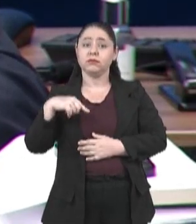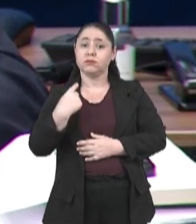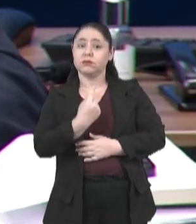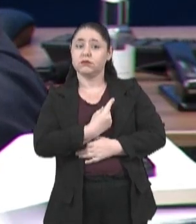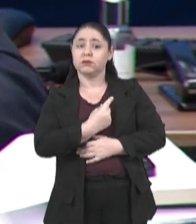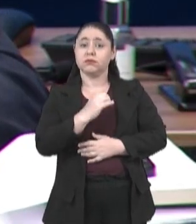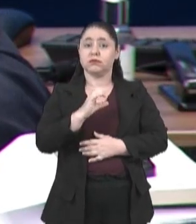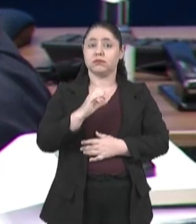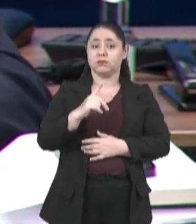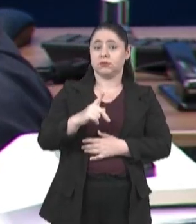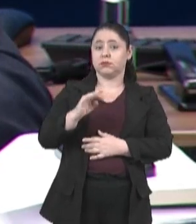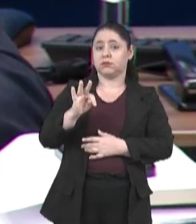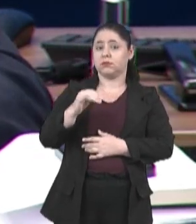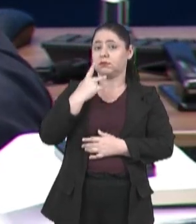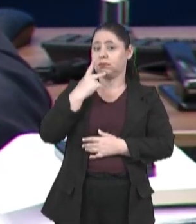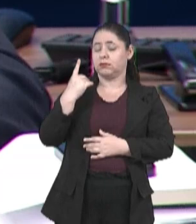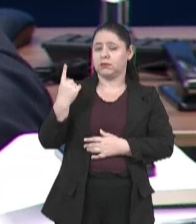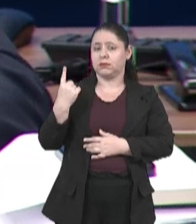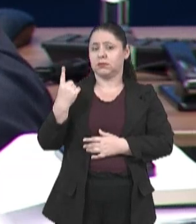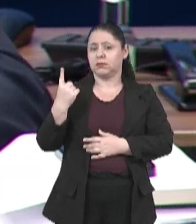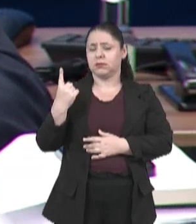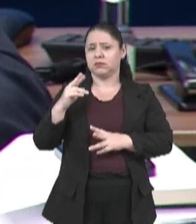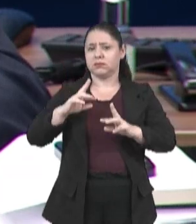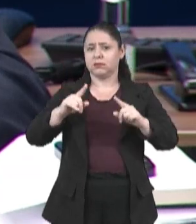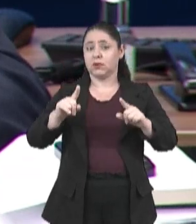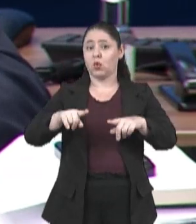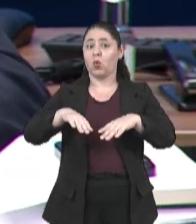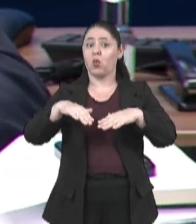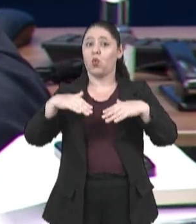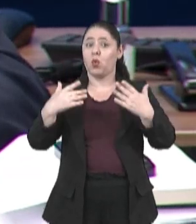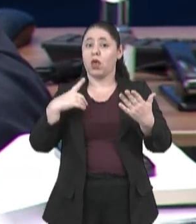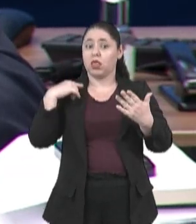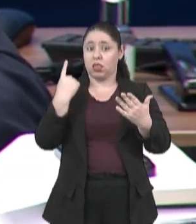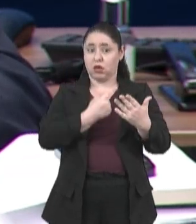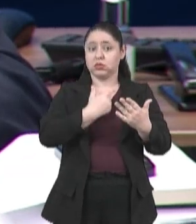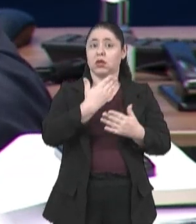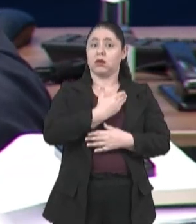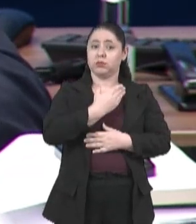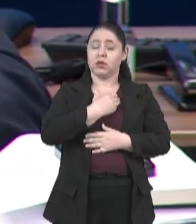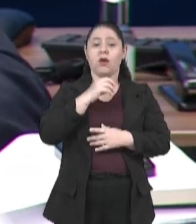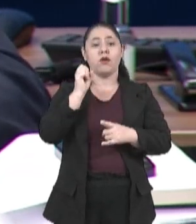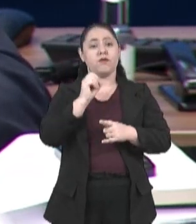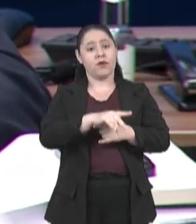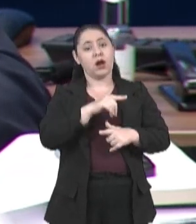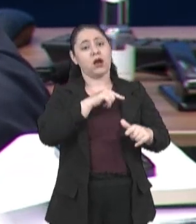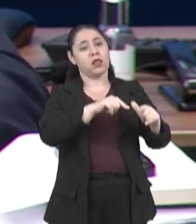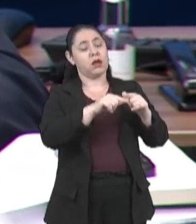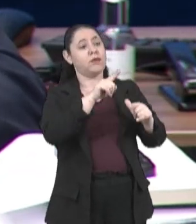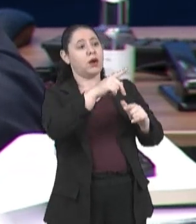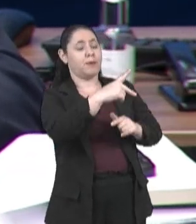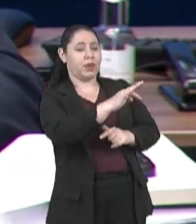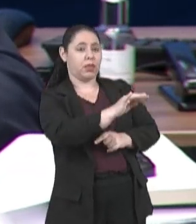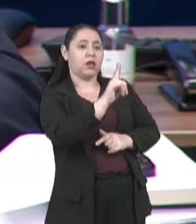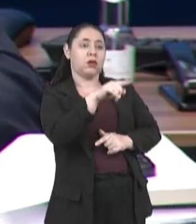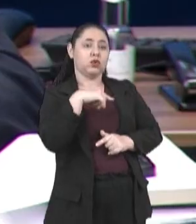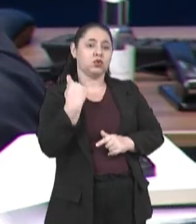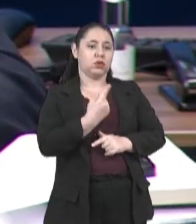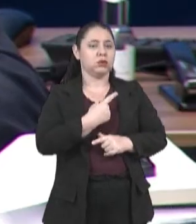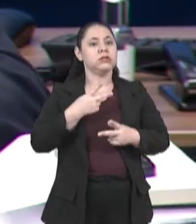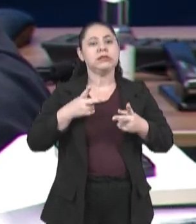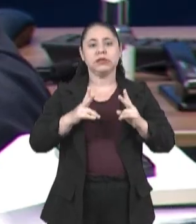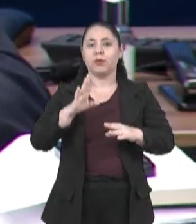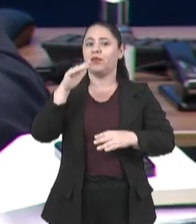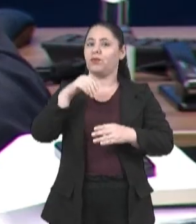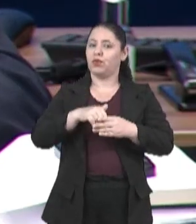nós do PT não mudamos a nossa posição. Quando nossos companheiros estavam ocupando cargos no PT, nós